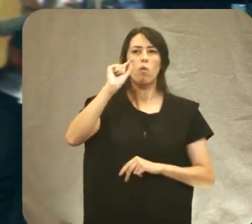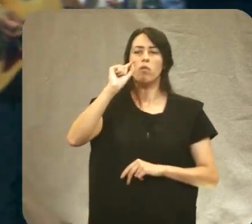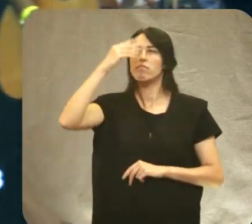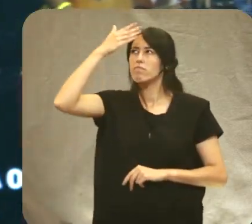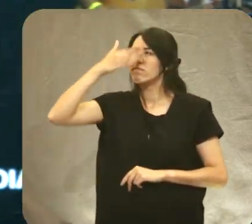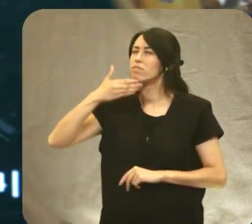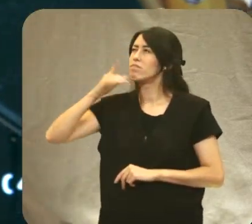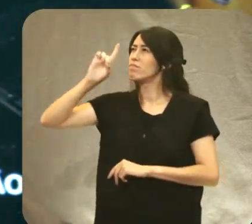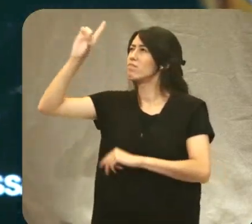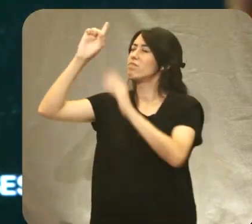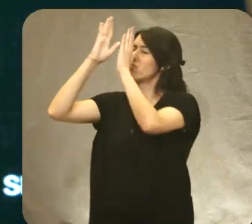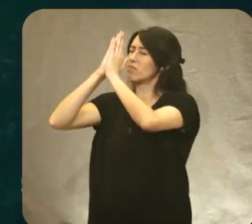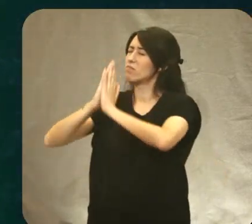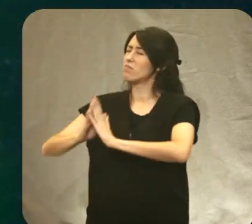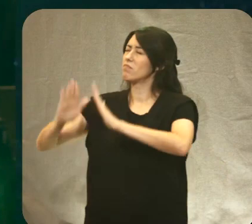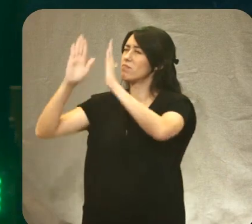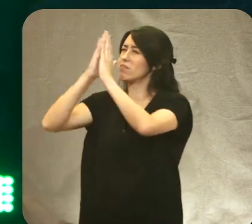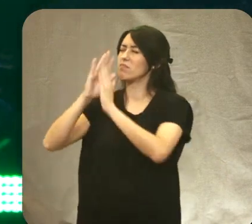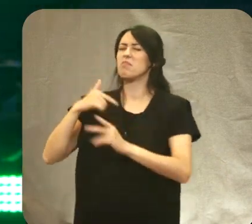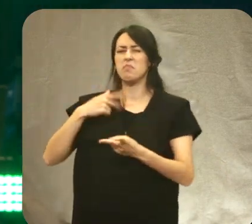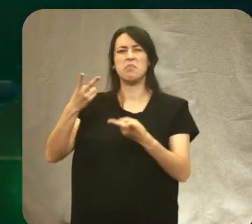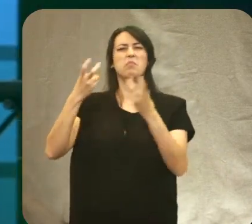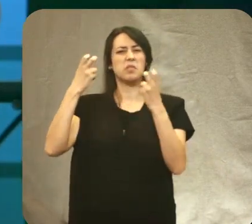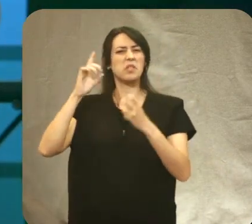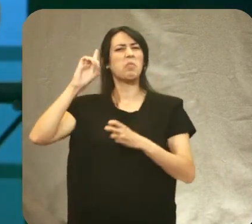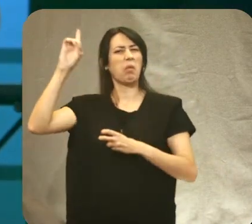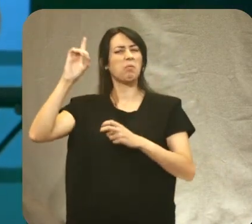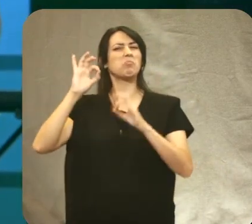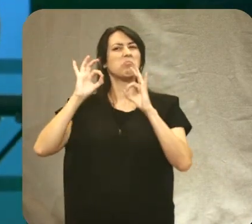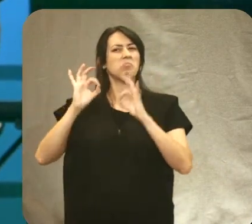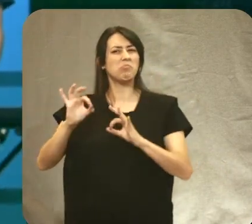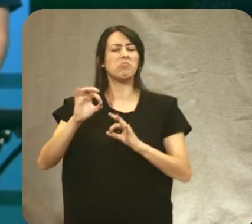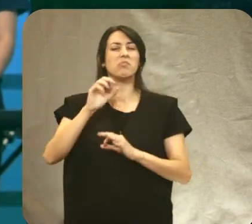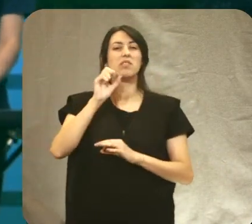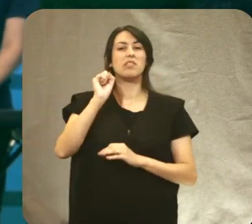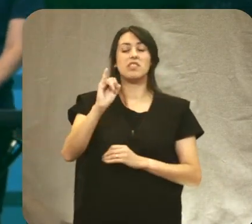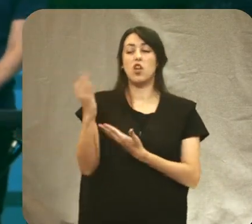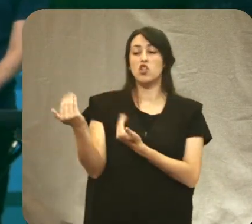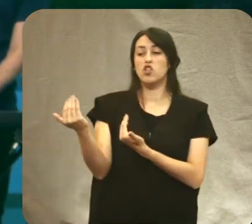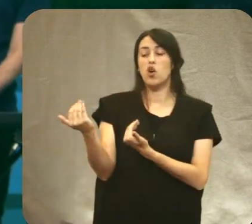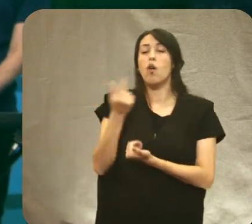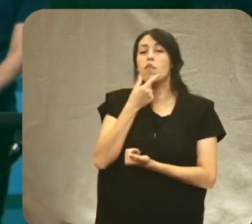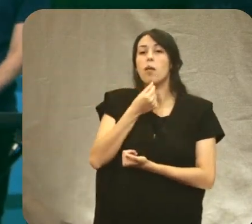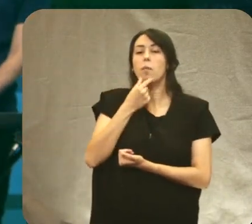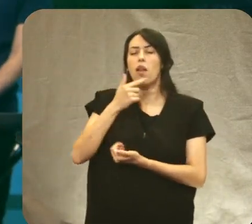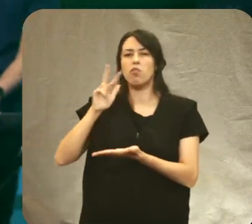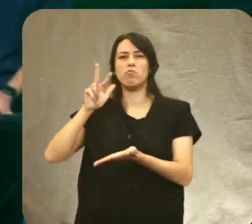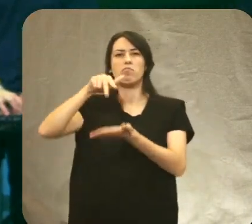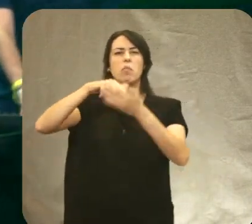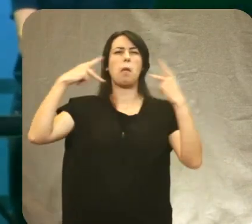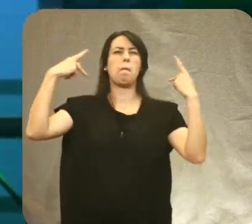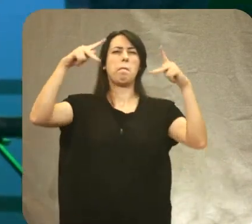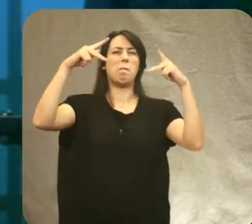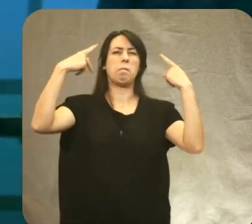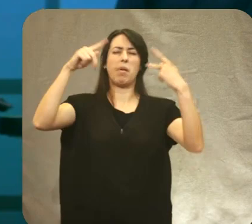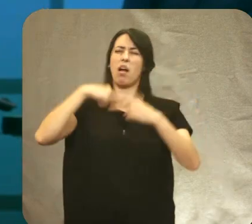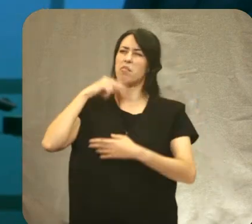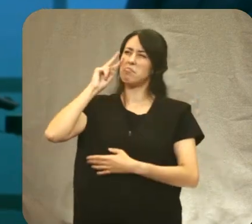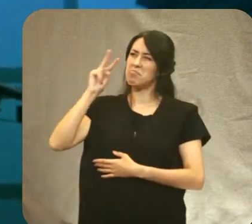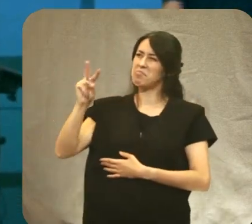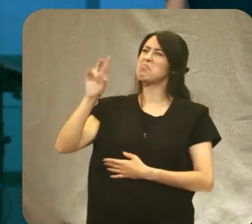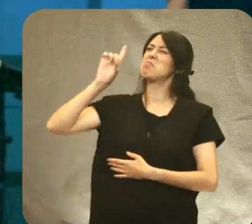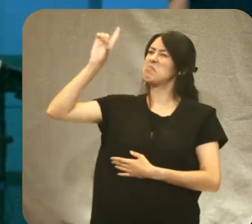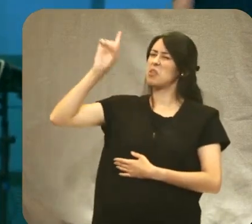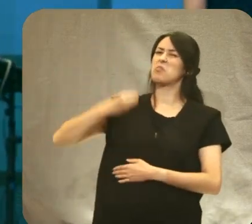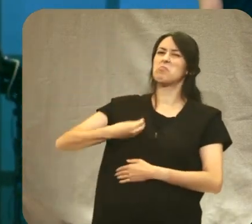presença de Deus. Eu vejo Deus revelado quando um jovem, um menino começa a pregar a autoridade do Espírito. Eu vejo Deus revelado quando os